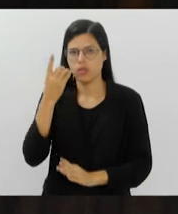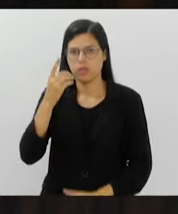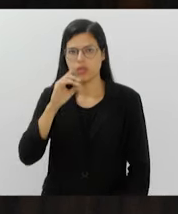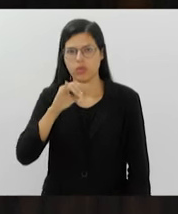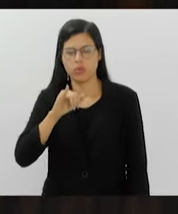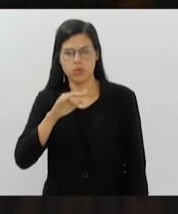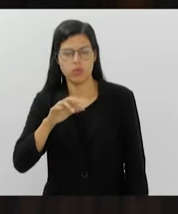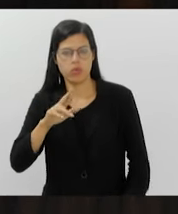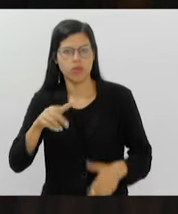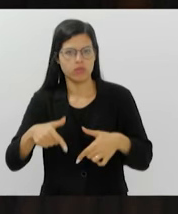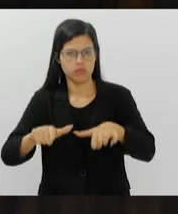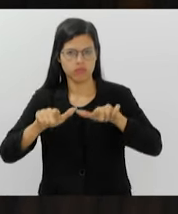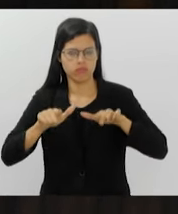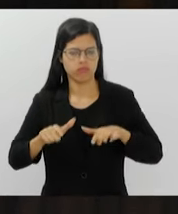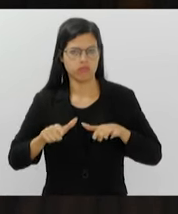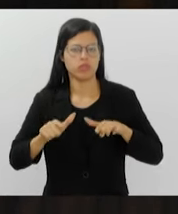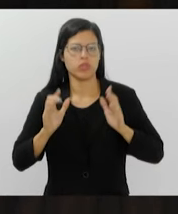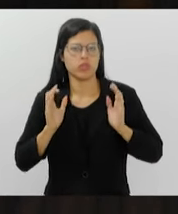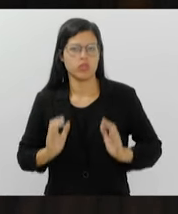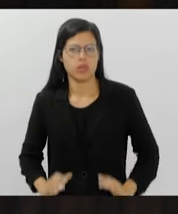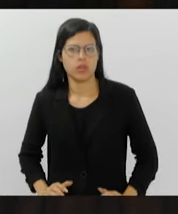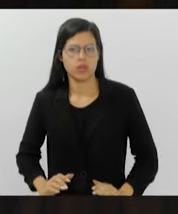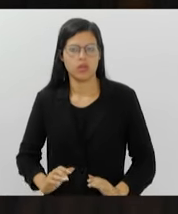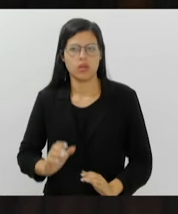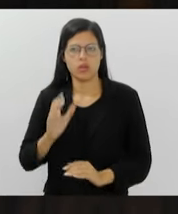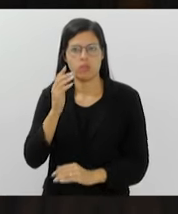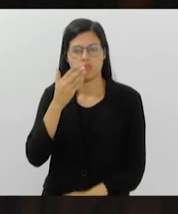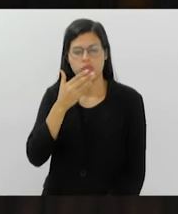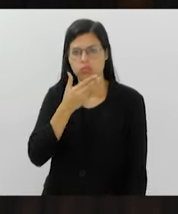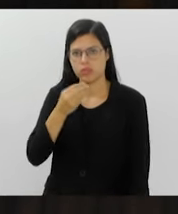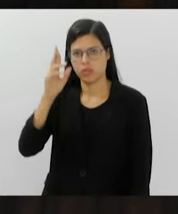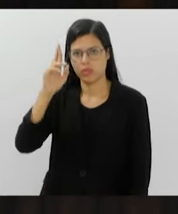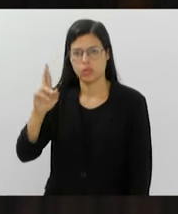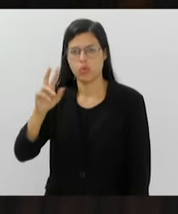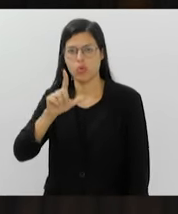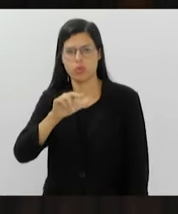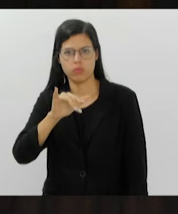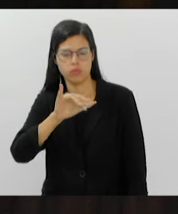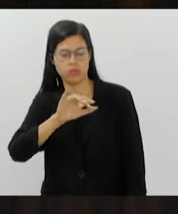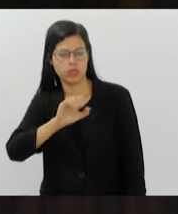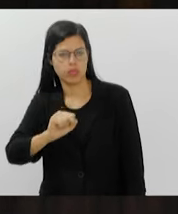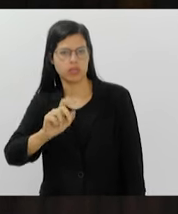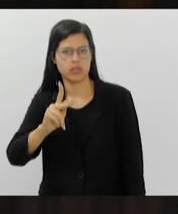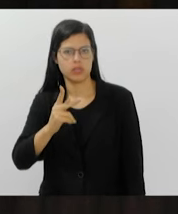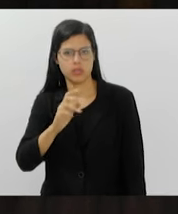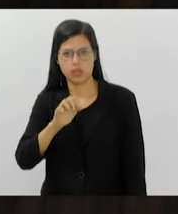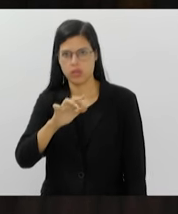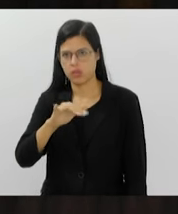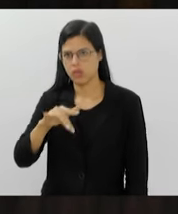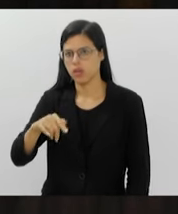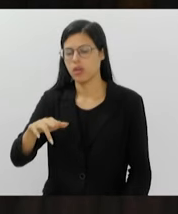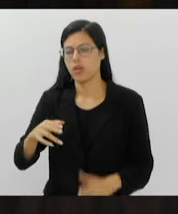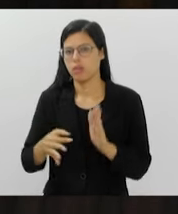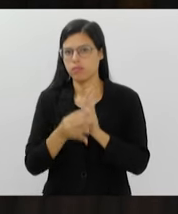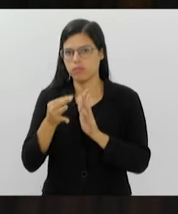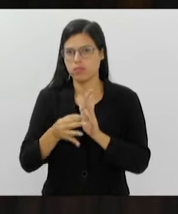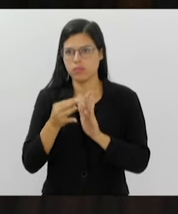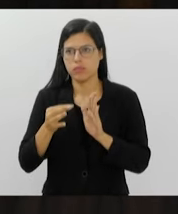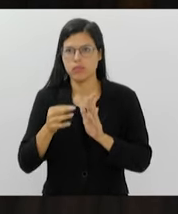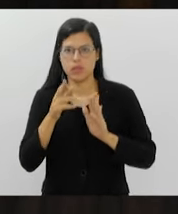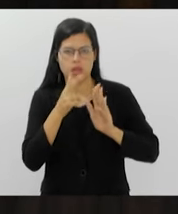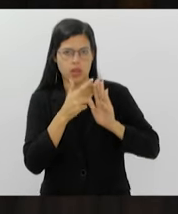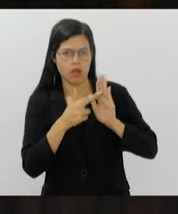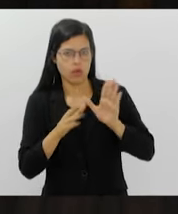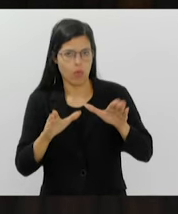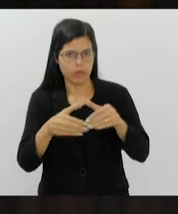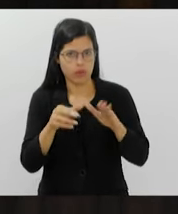título benemérito do Estado do Rio de Janeiro ao senhor Luiz Henrique André Rosa da Silva. Pareceres das comissões novas internas,